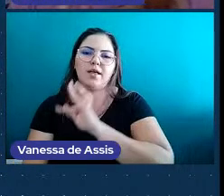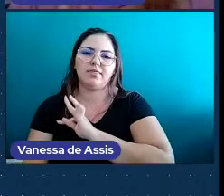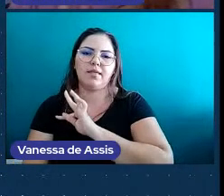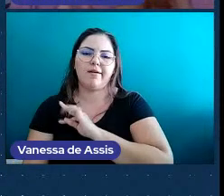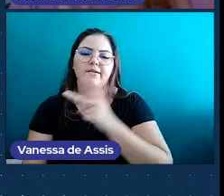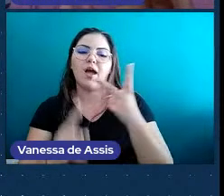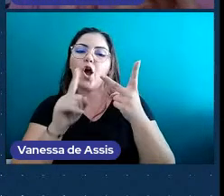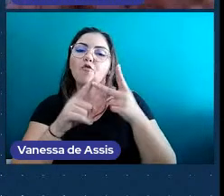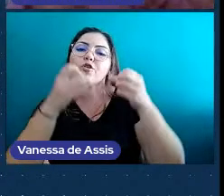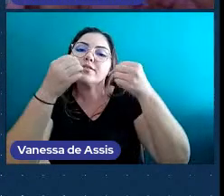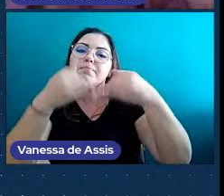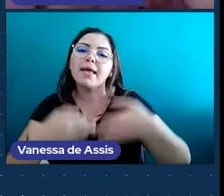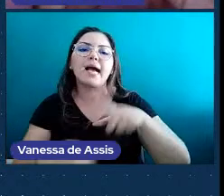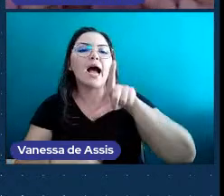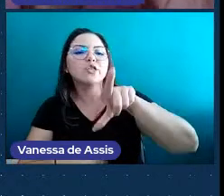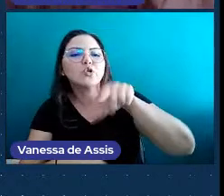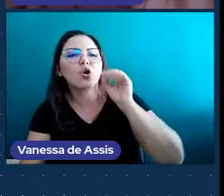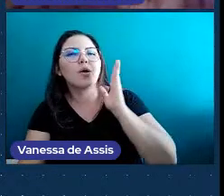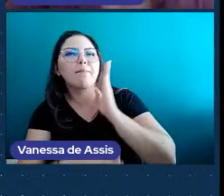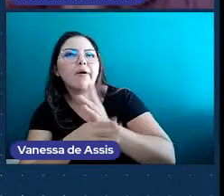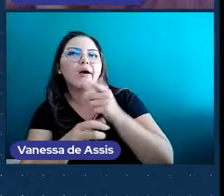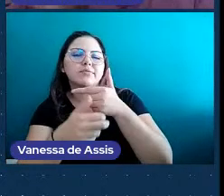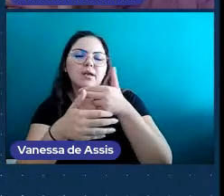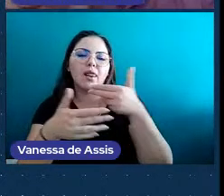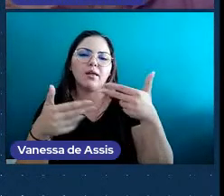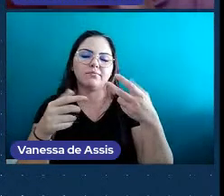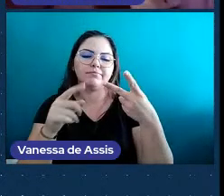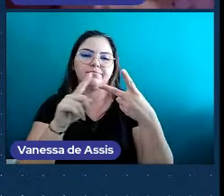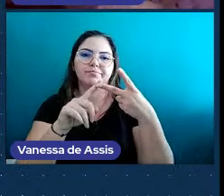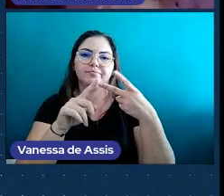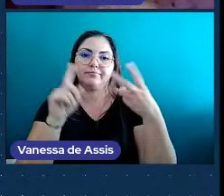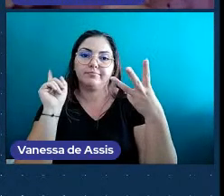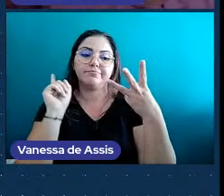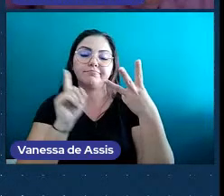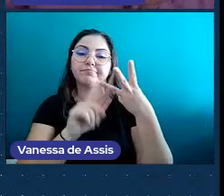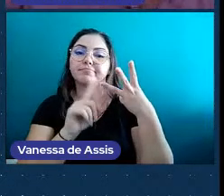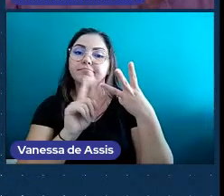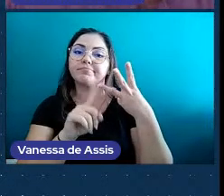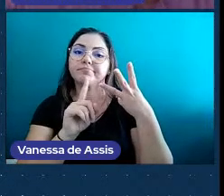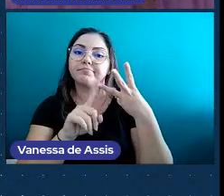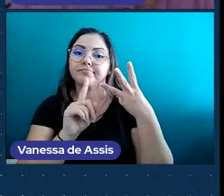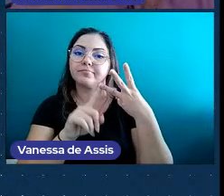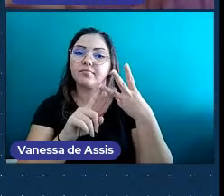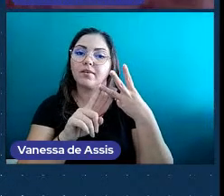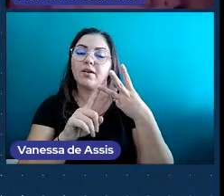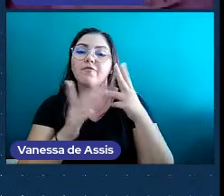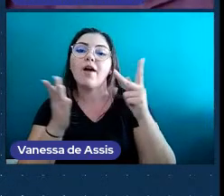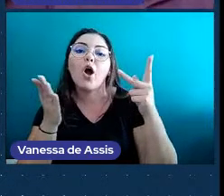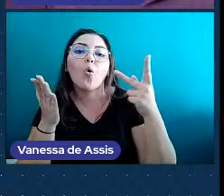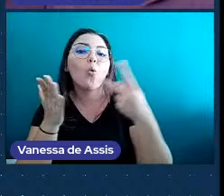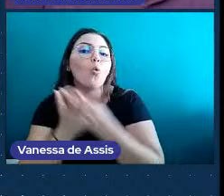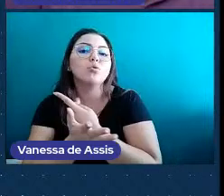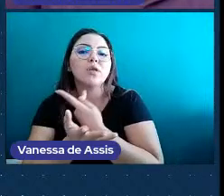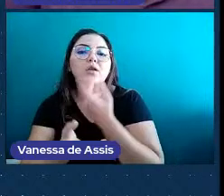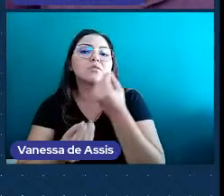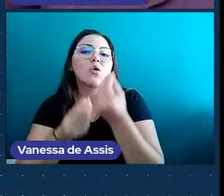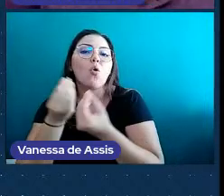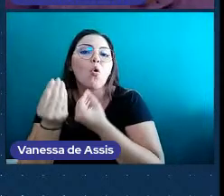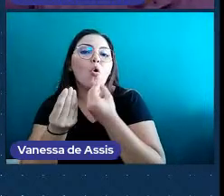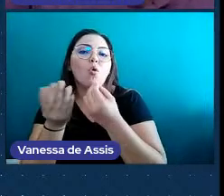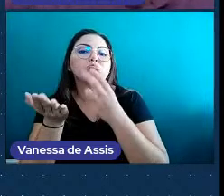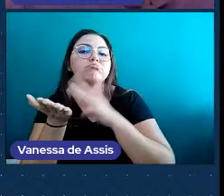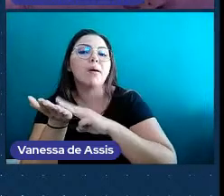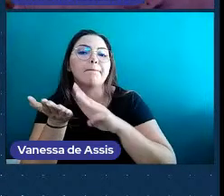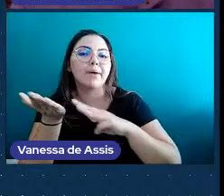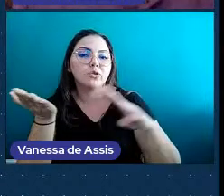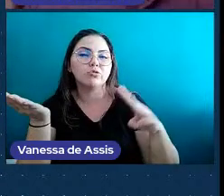escolha, né? Como que isso vai acontecer? É preciso metodologicamente descrever. Você vai imaginar como é